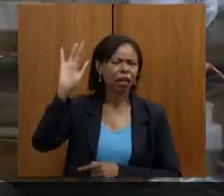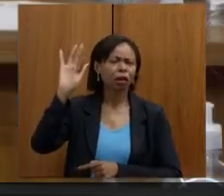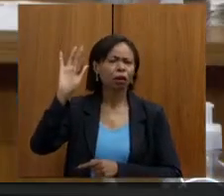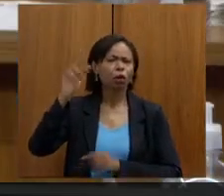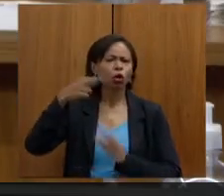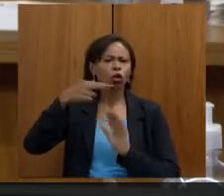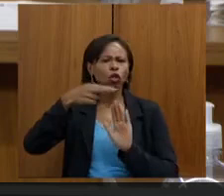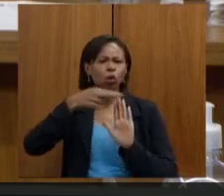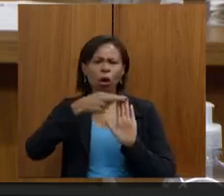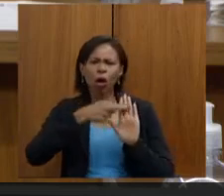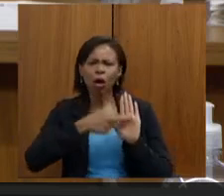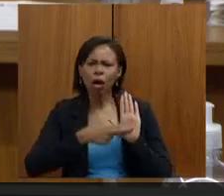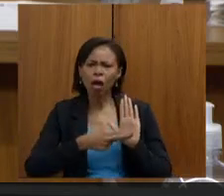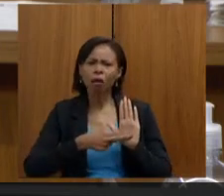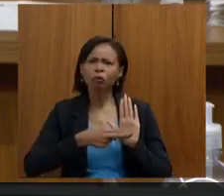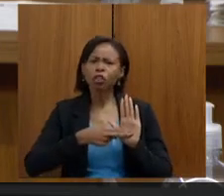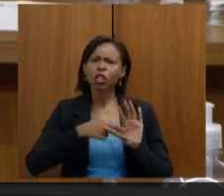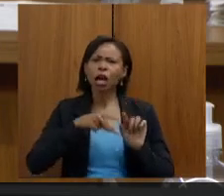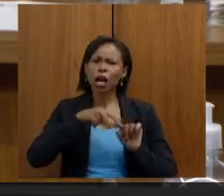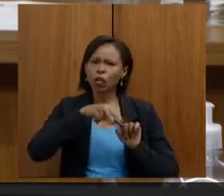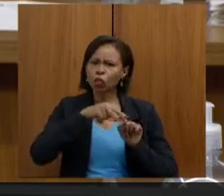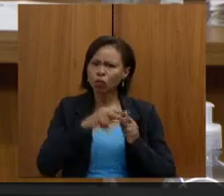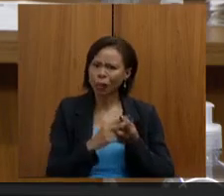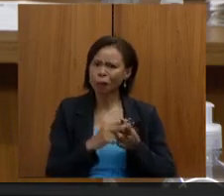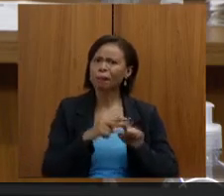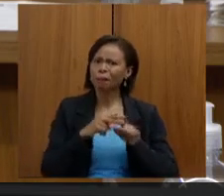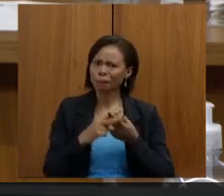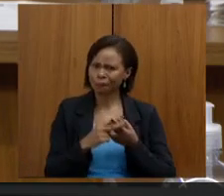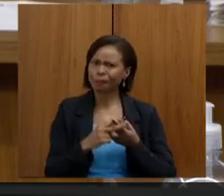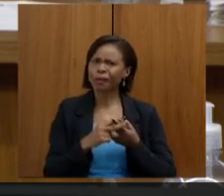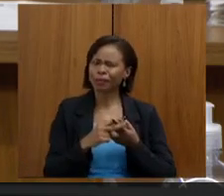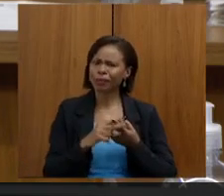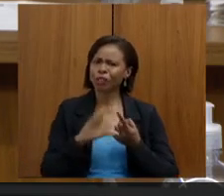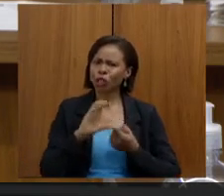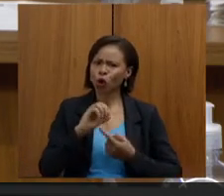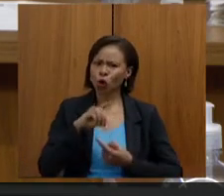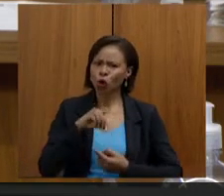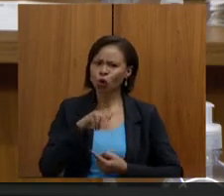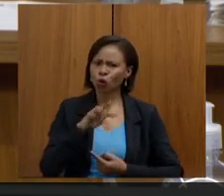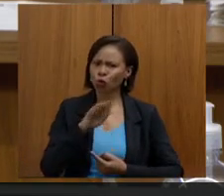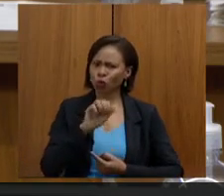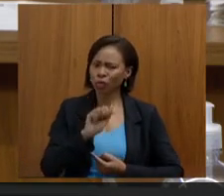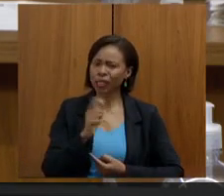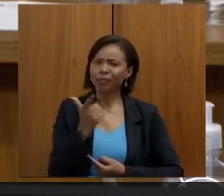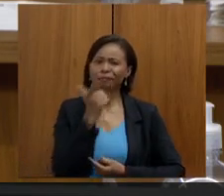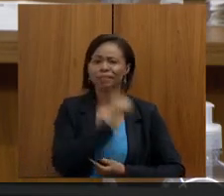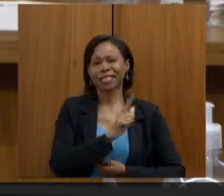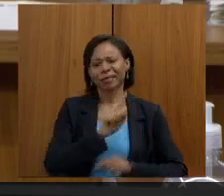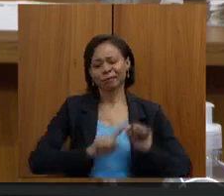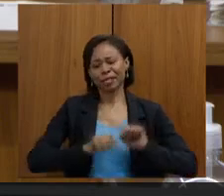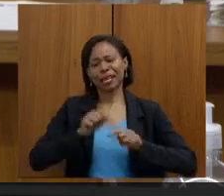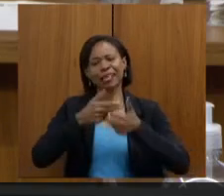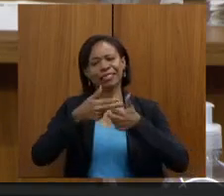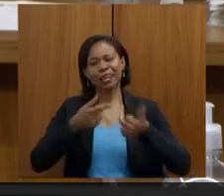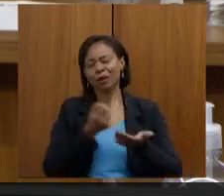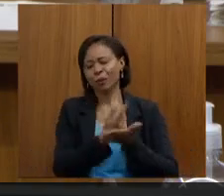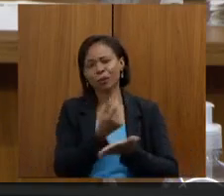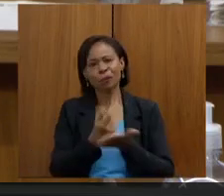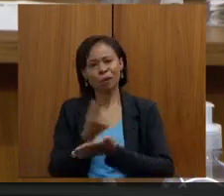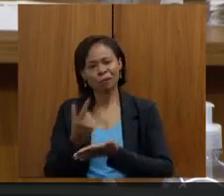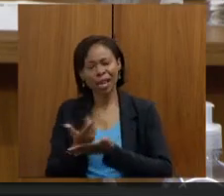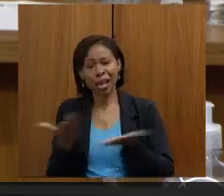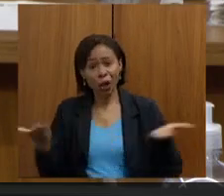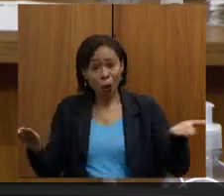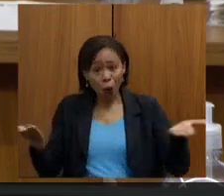termos de ajustamento de Conduta temos condição de adquirir todos esses materiais e hoje esse equipamento de